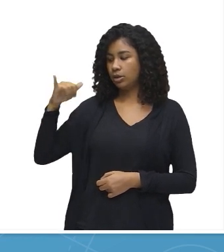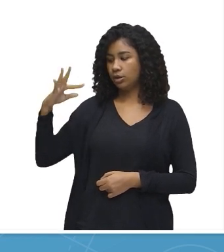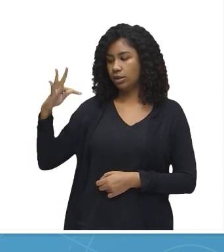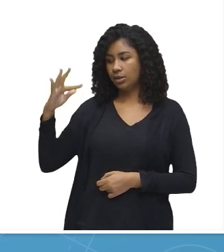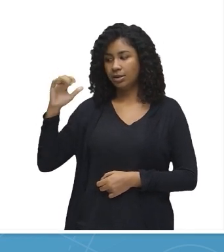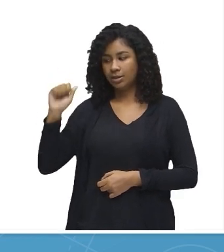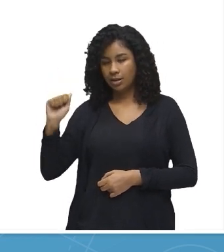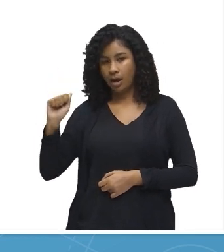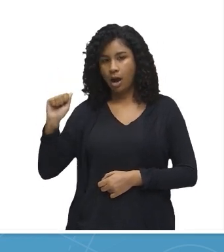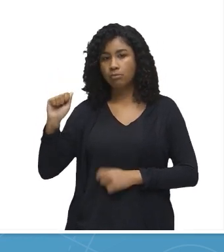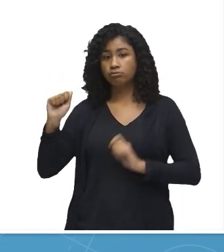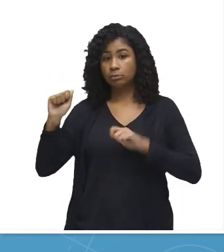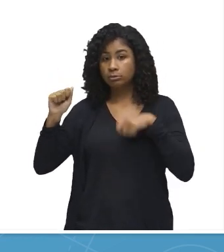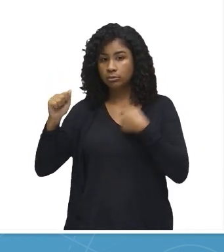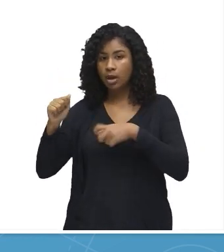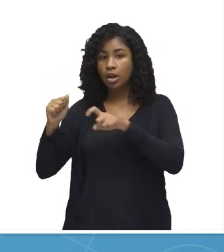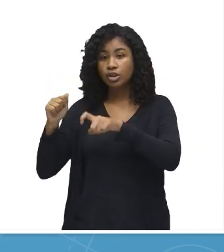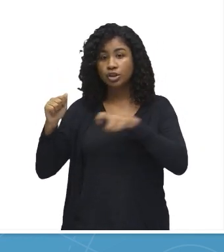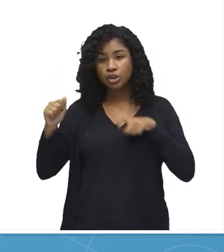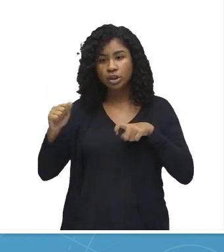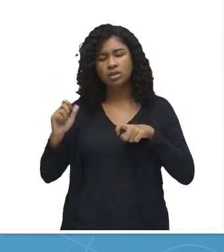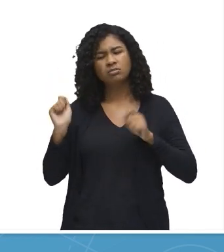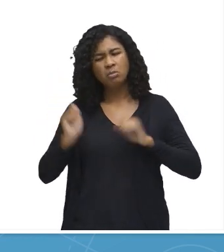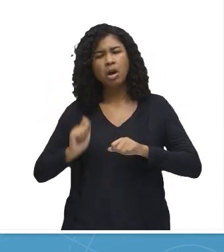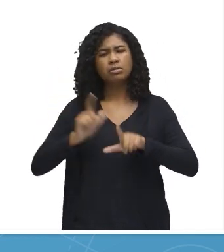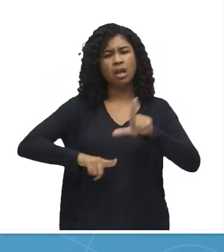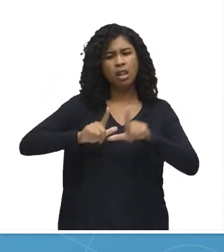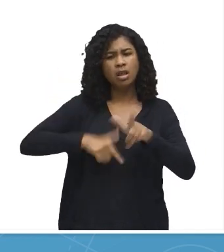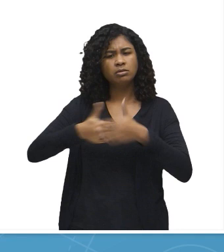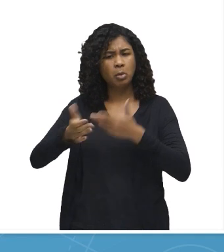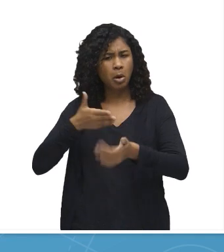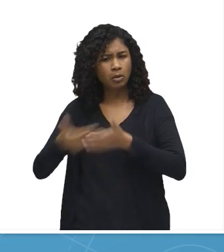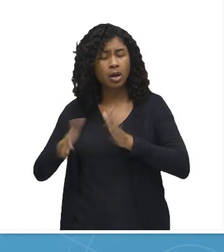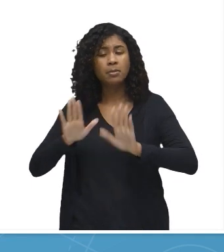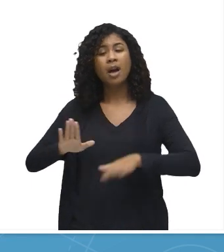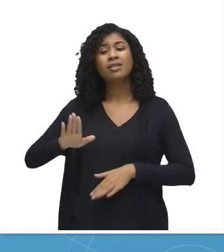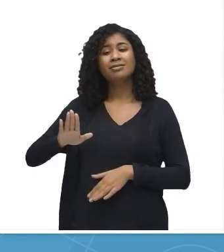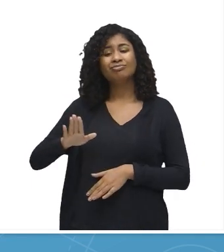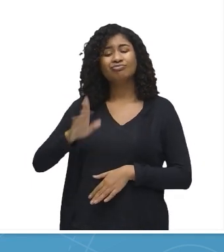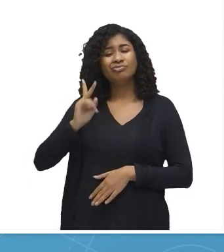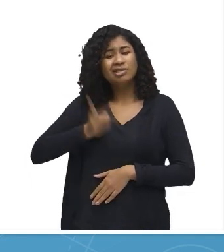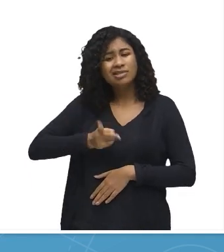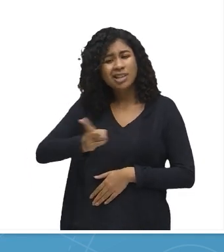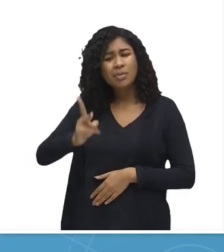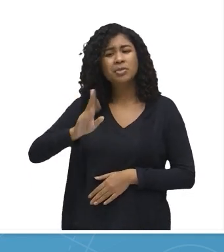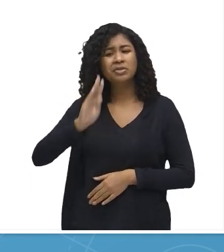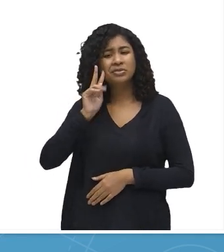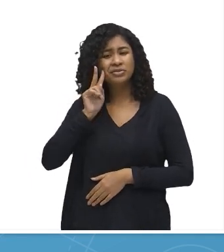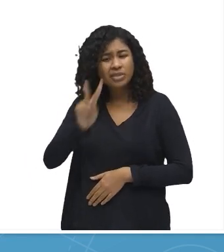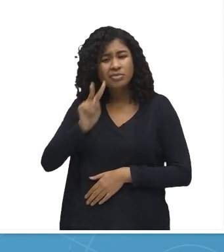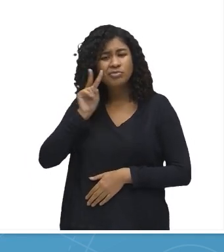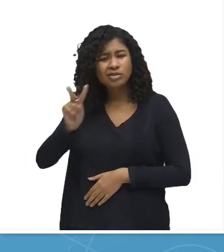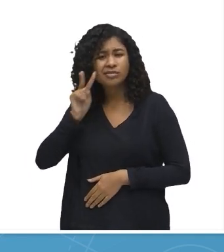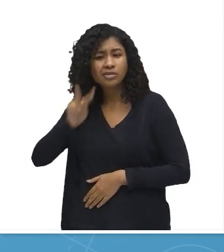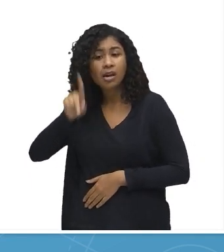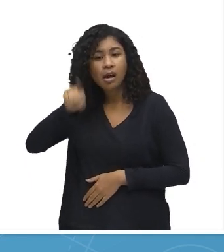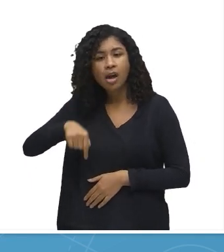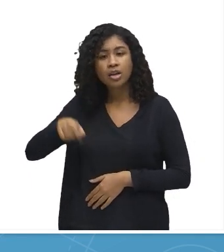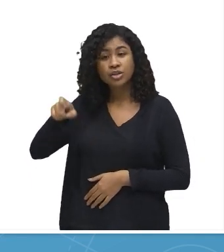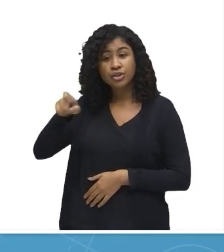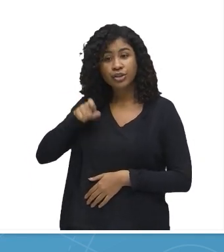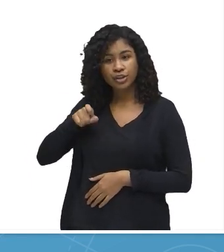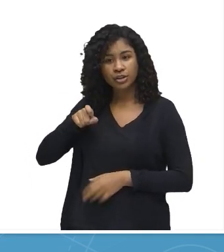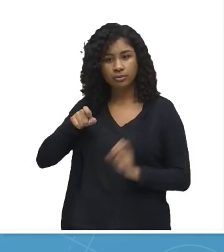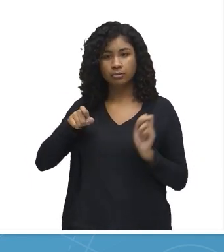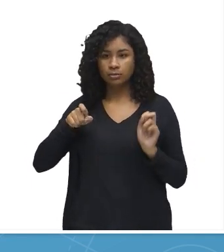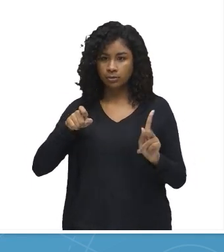Mas o mais comum é a gente ver o x, tá? X e y são os mais comuns nas equações do segundo grau,